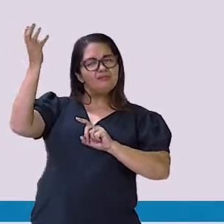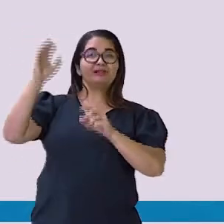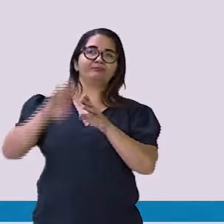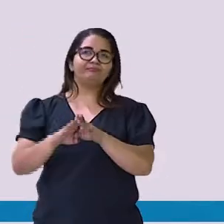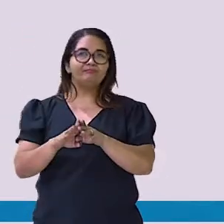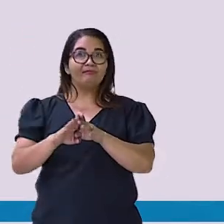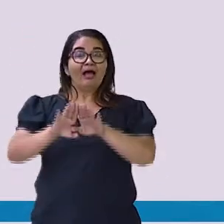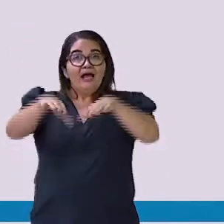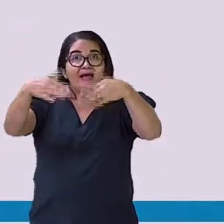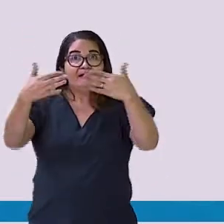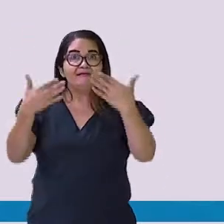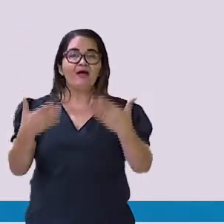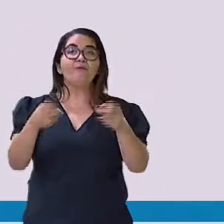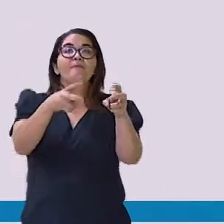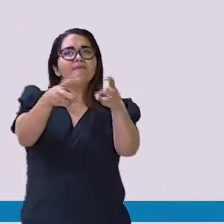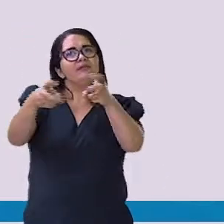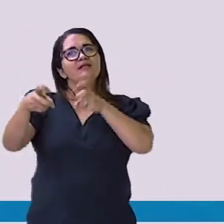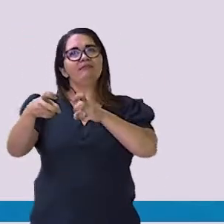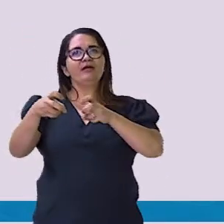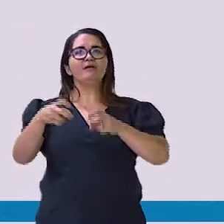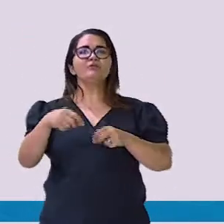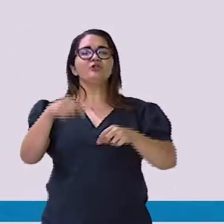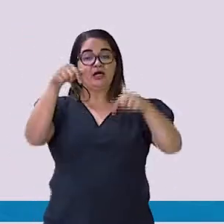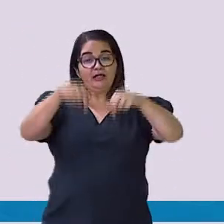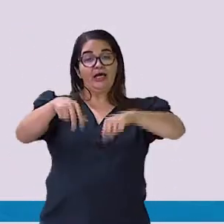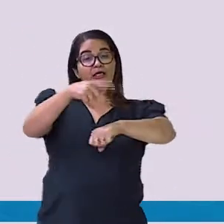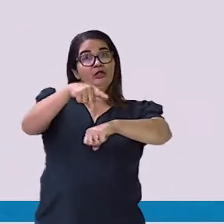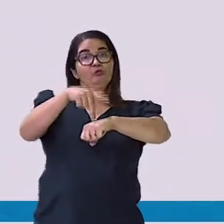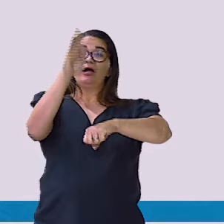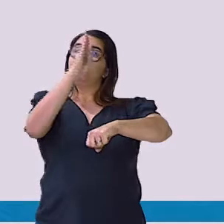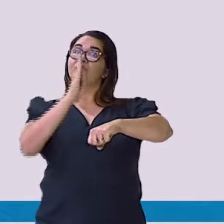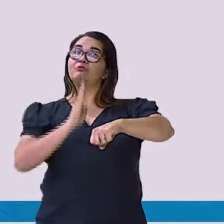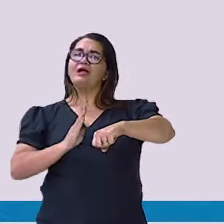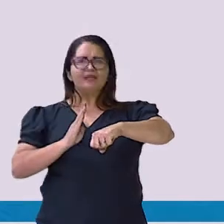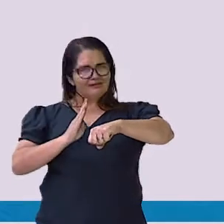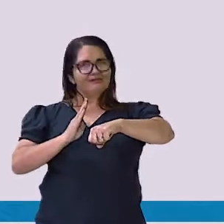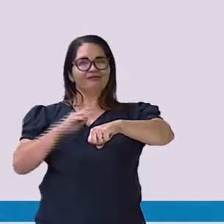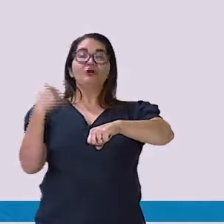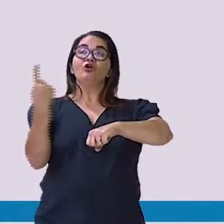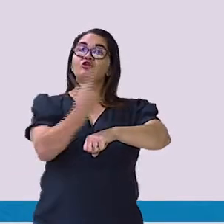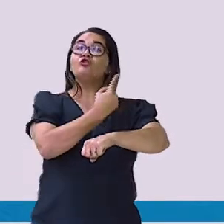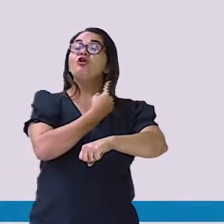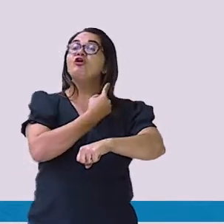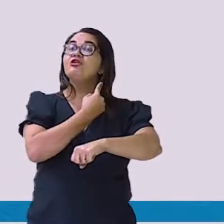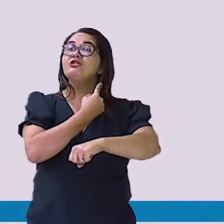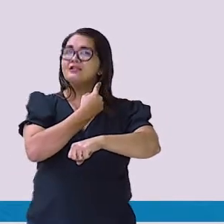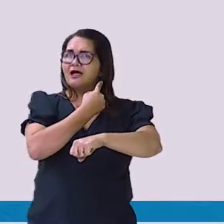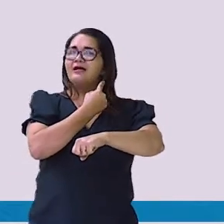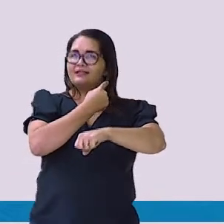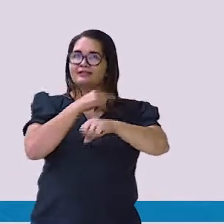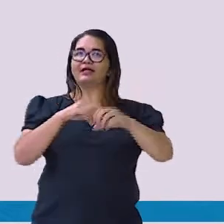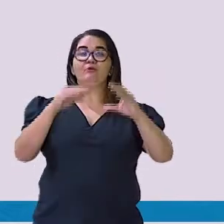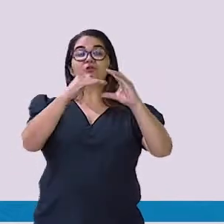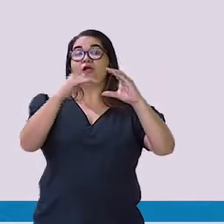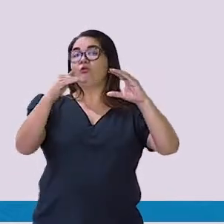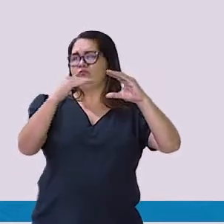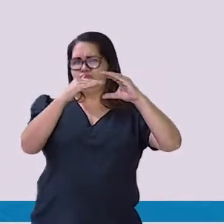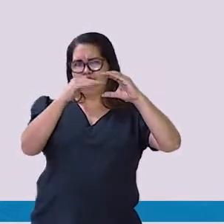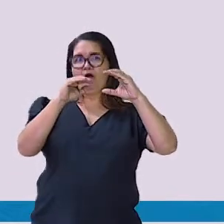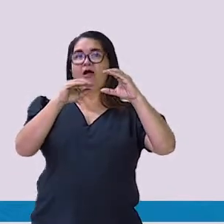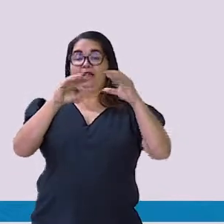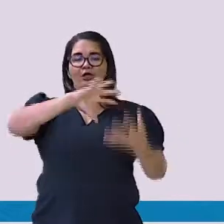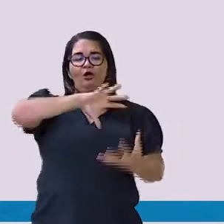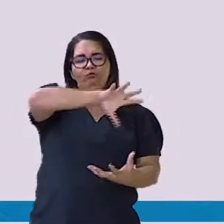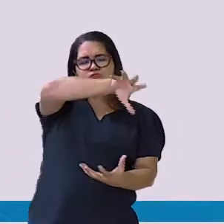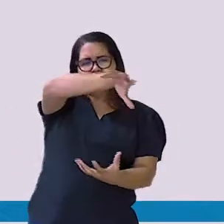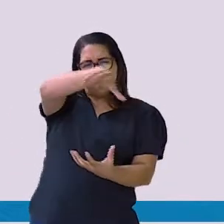território brasileiro, ele está onde? Na zona tropical, né? Já fala o poeta,